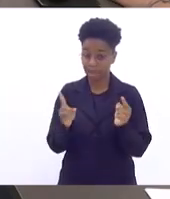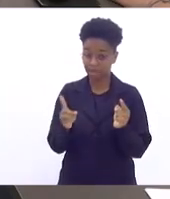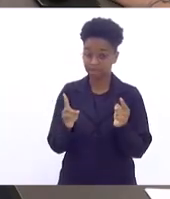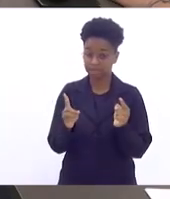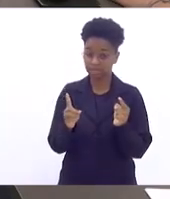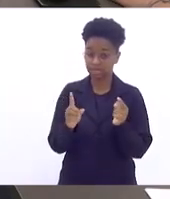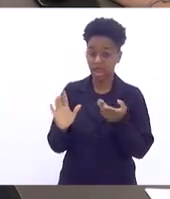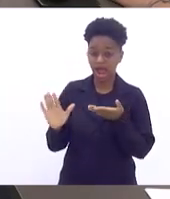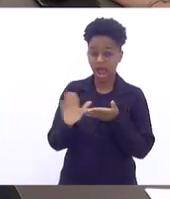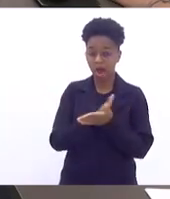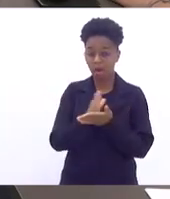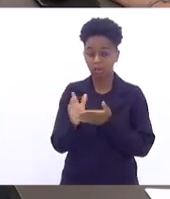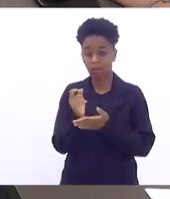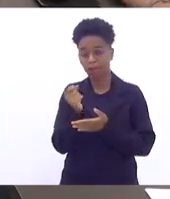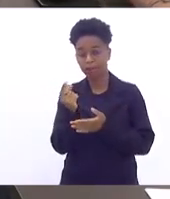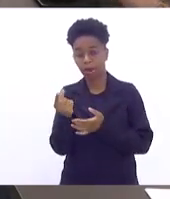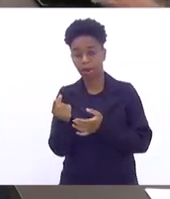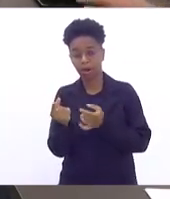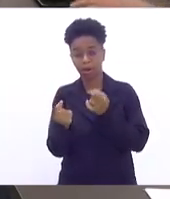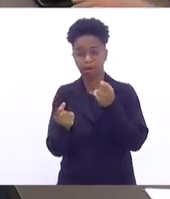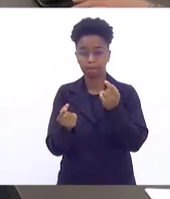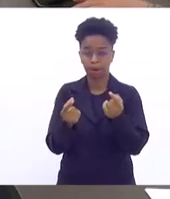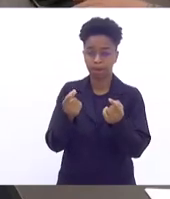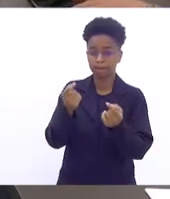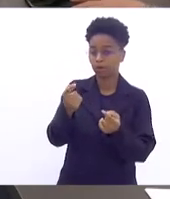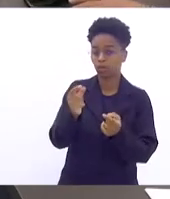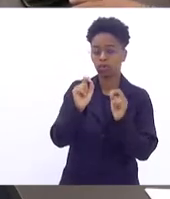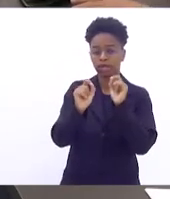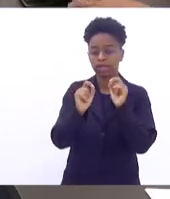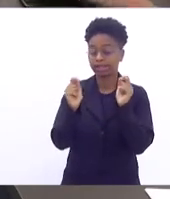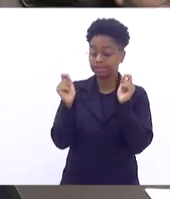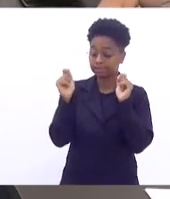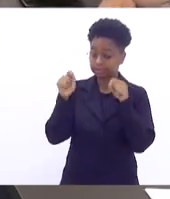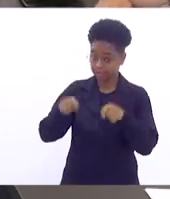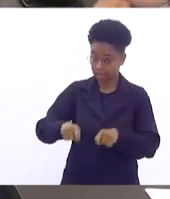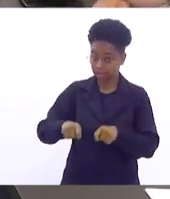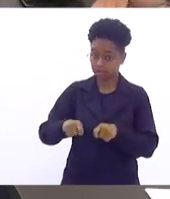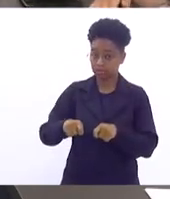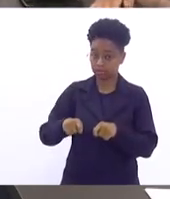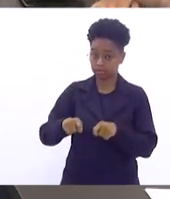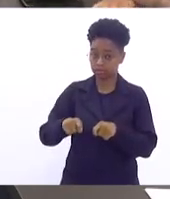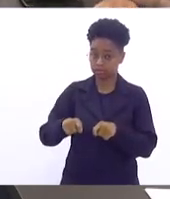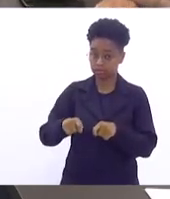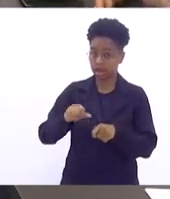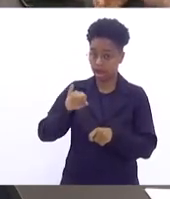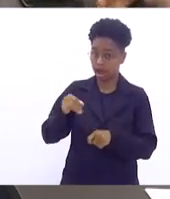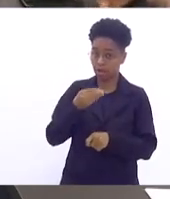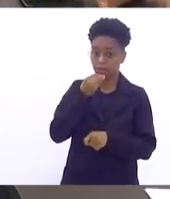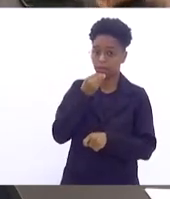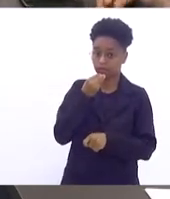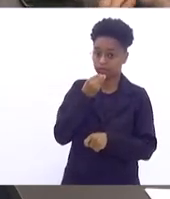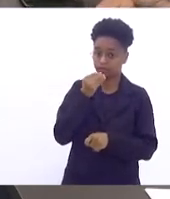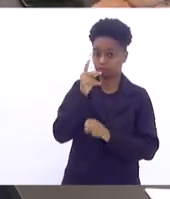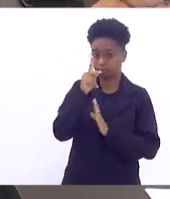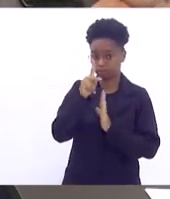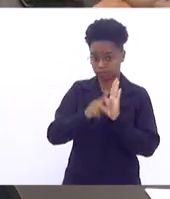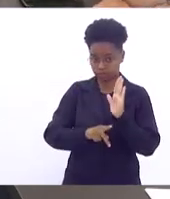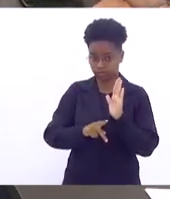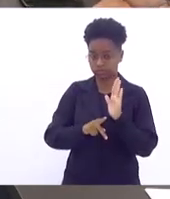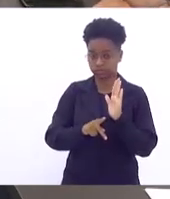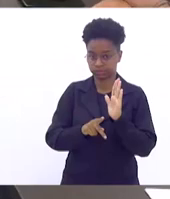poucas exceções que é possível aproveitar o projeto